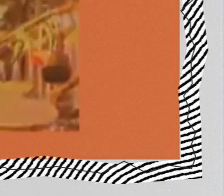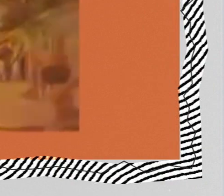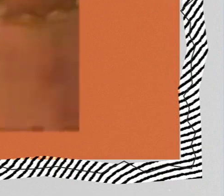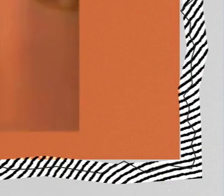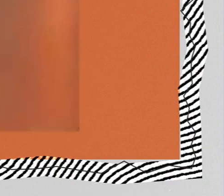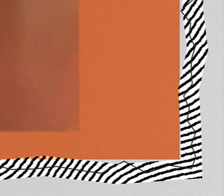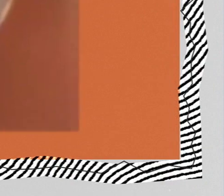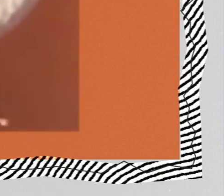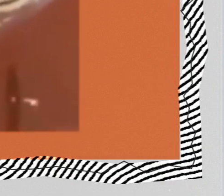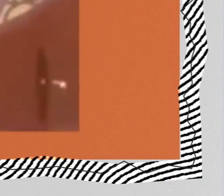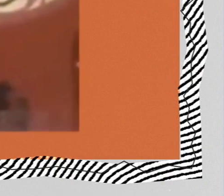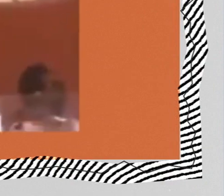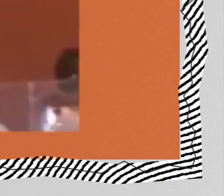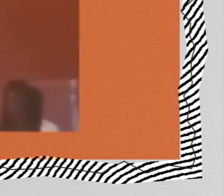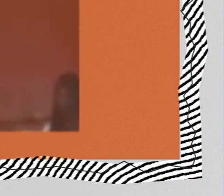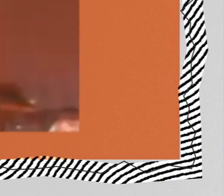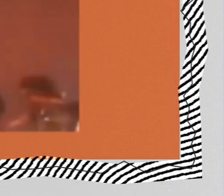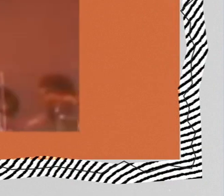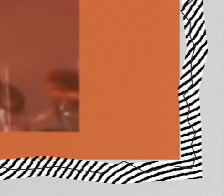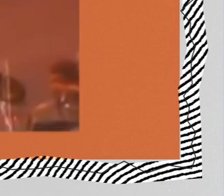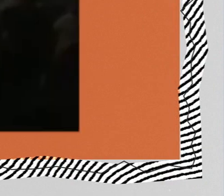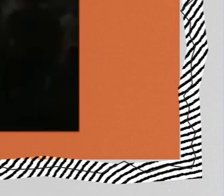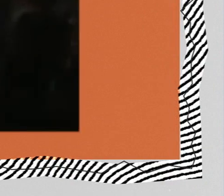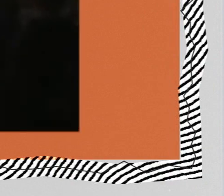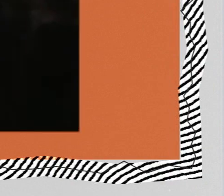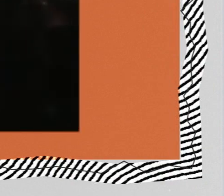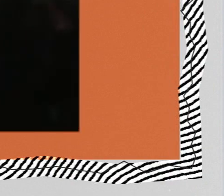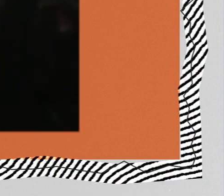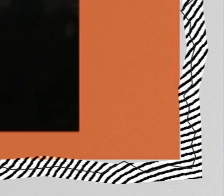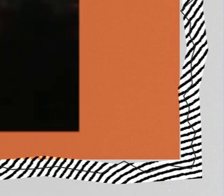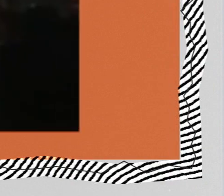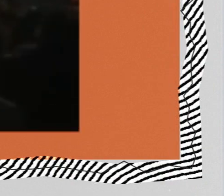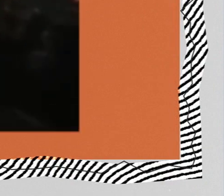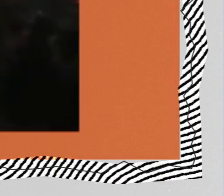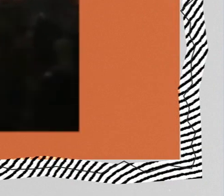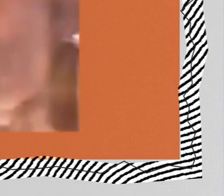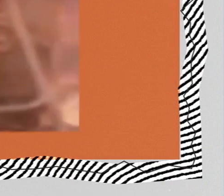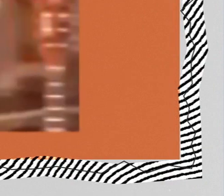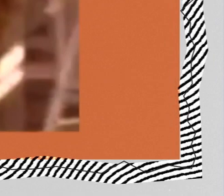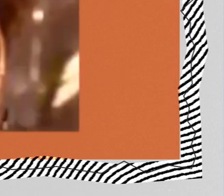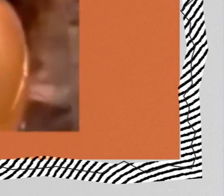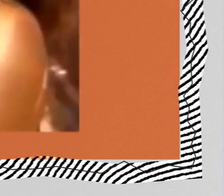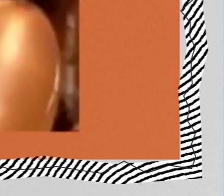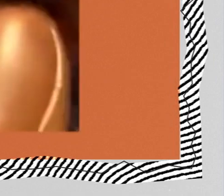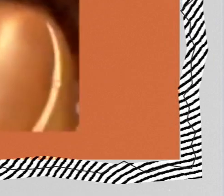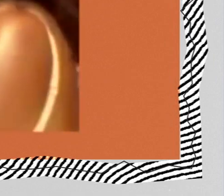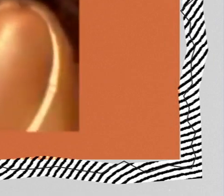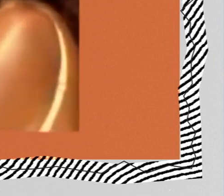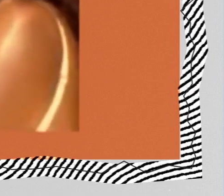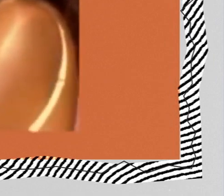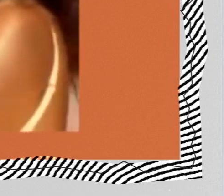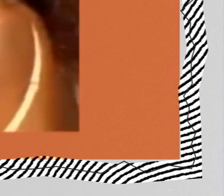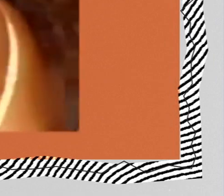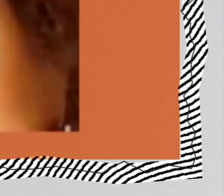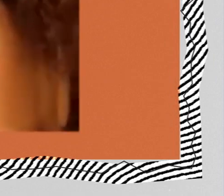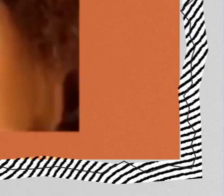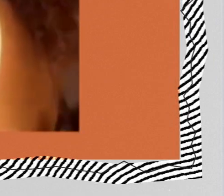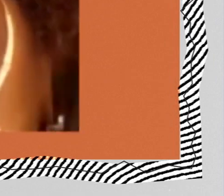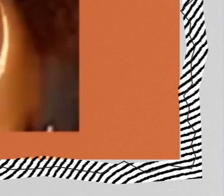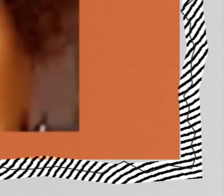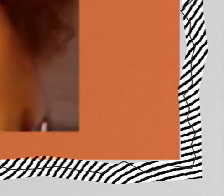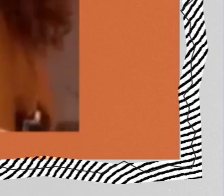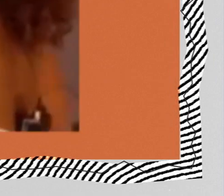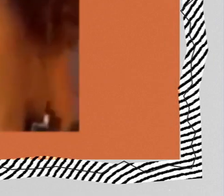Olodunho, em laço de confraternidade. Despertai-vos para a cultura egípcia no Brasil.